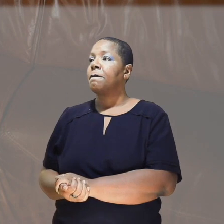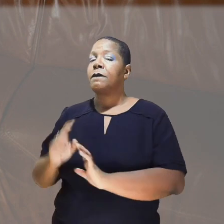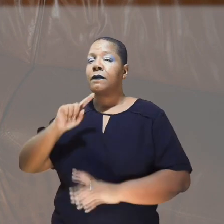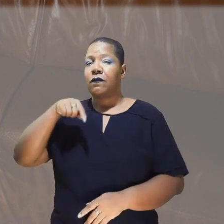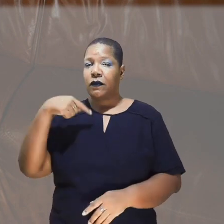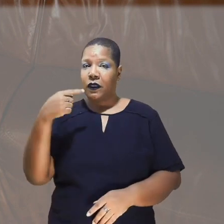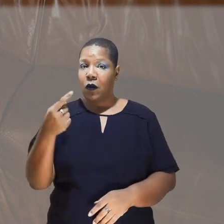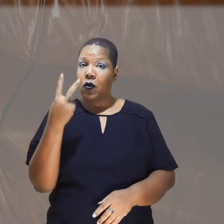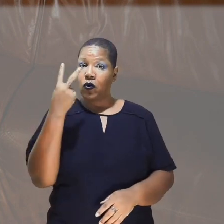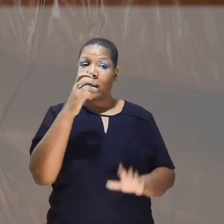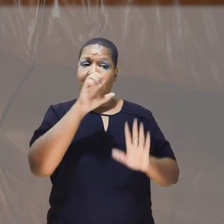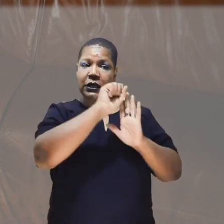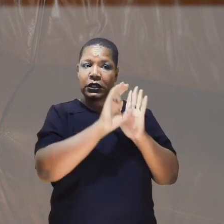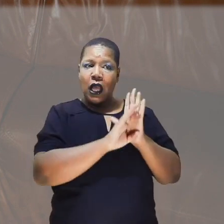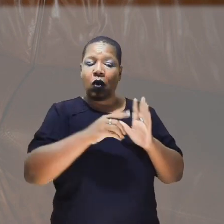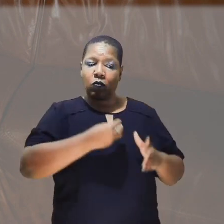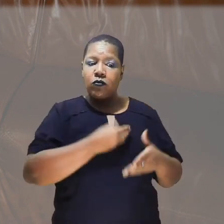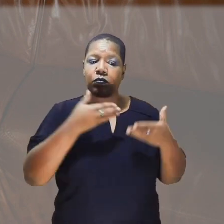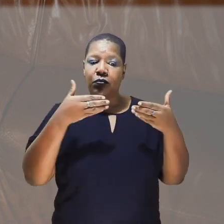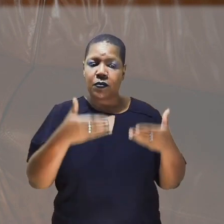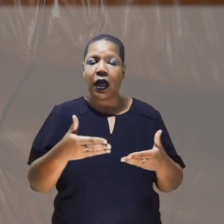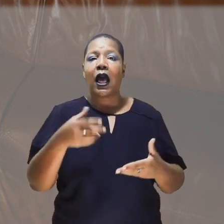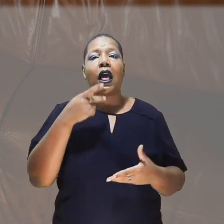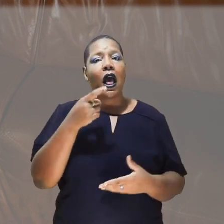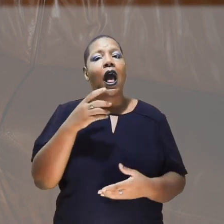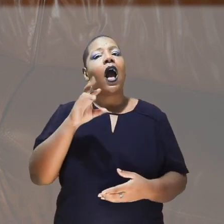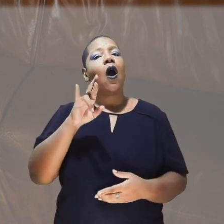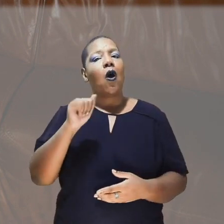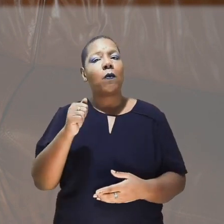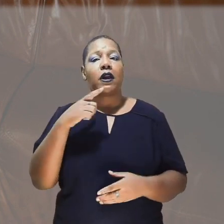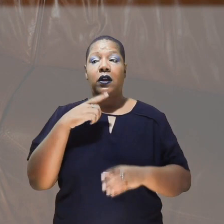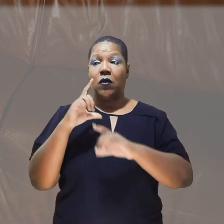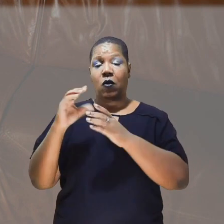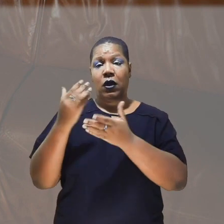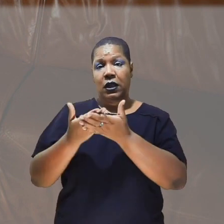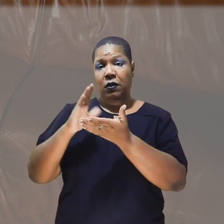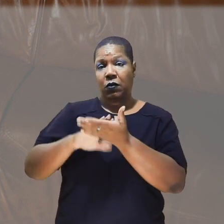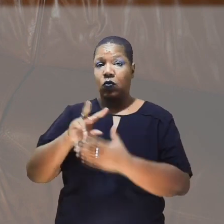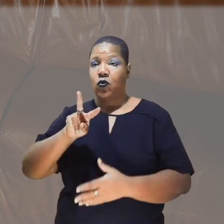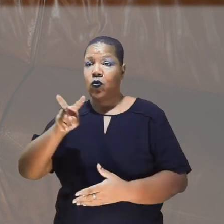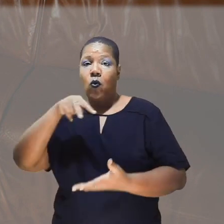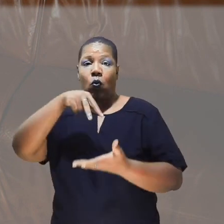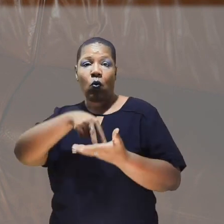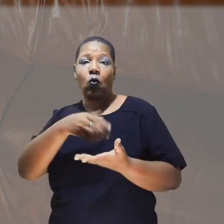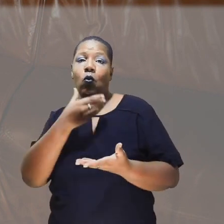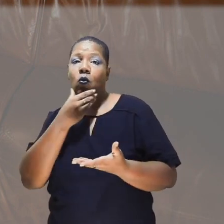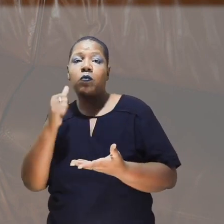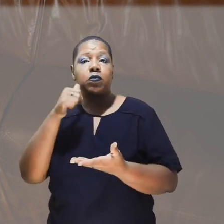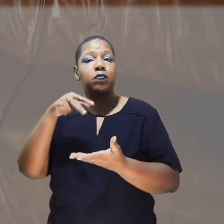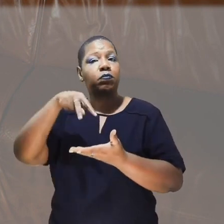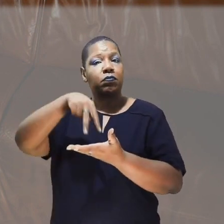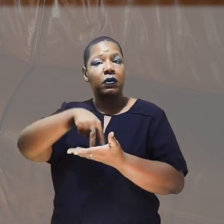Após 2 séculos de ativa presença na ópera, o castrato, que interpretava papéis tanto masculinos quanto